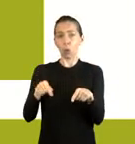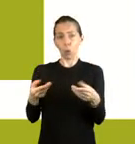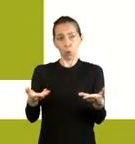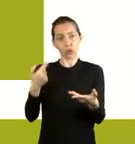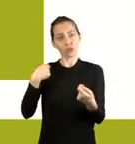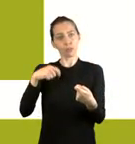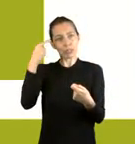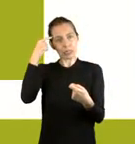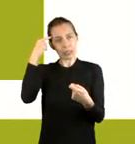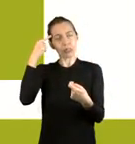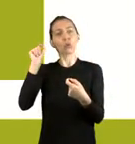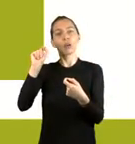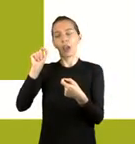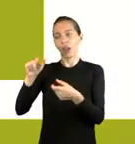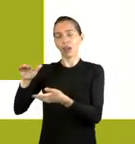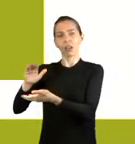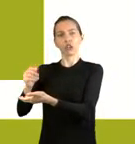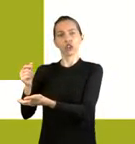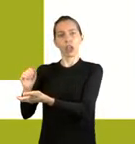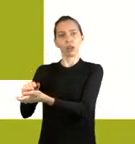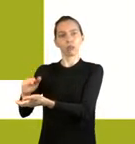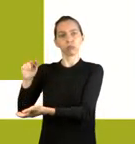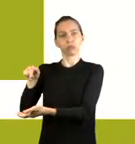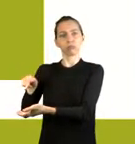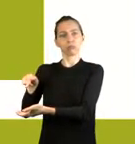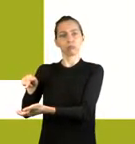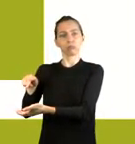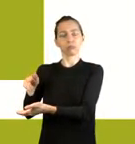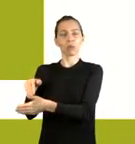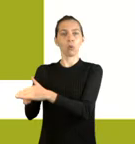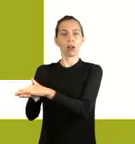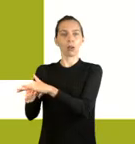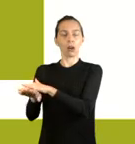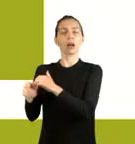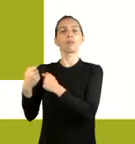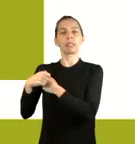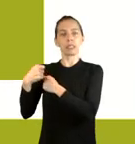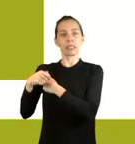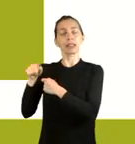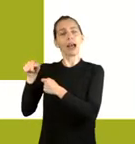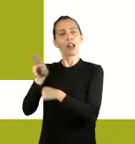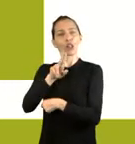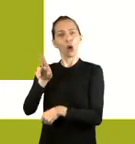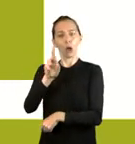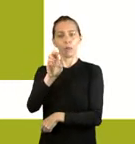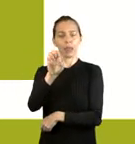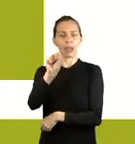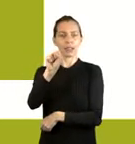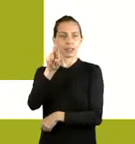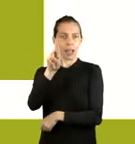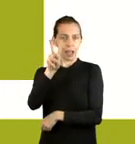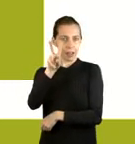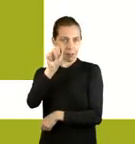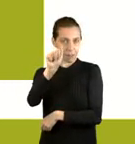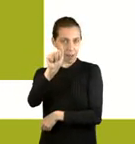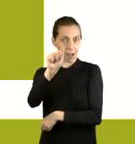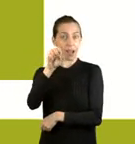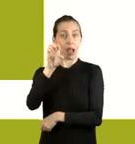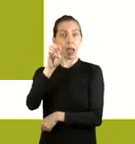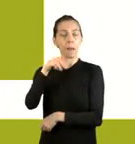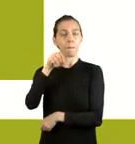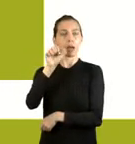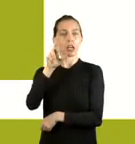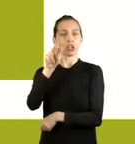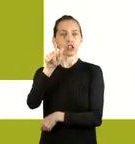com certeza, você vai ter que ter o quê? Uma reserva de emergência. Por quê? A reserva